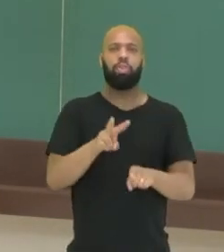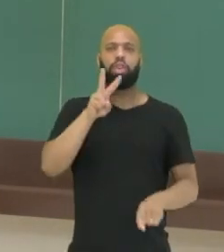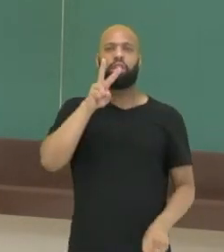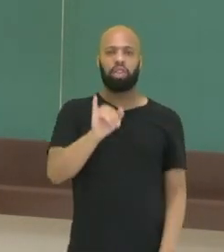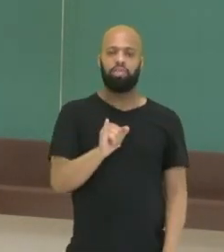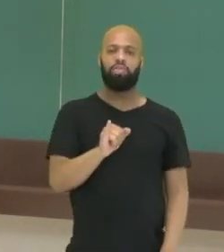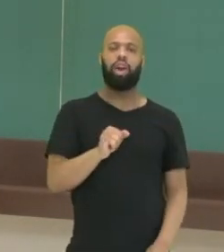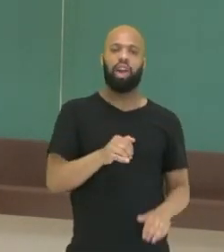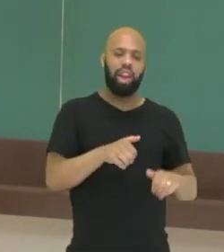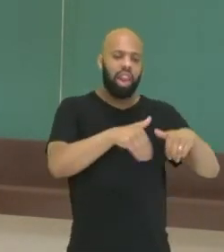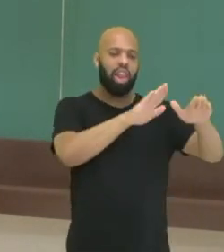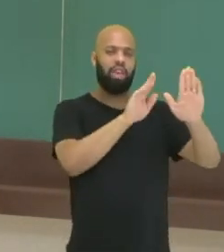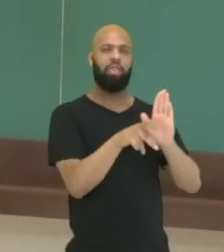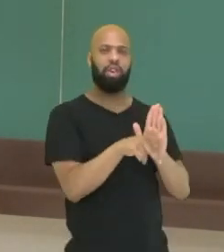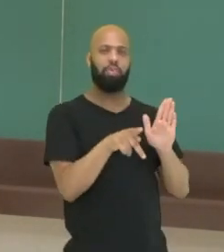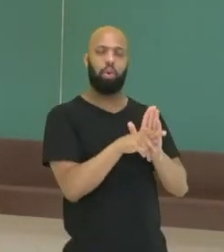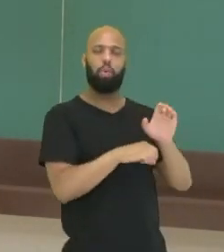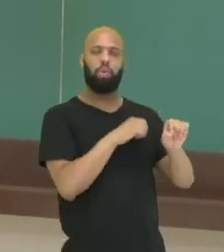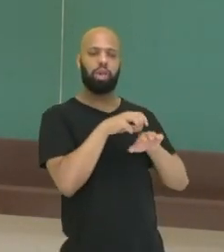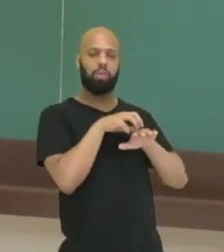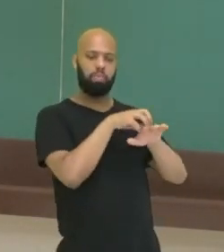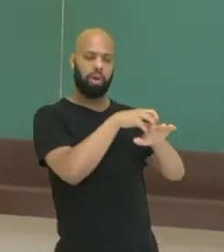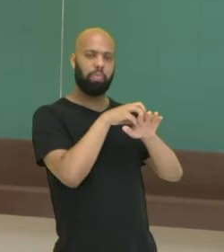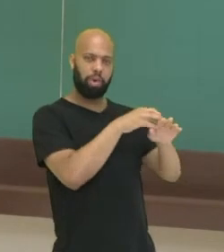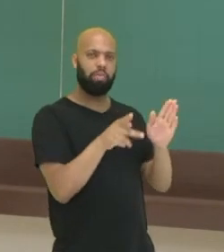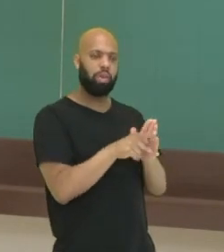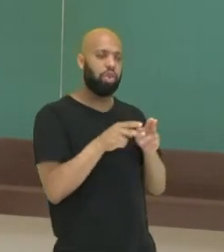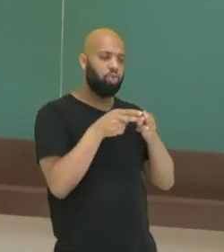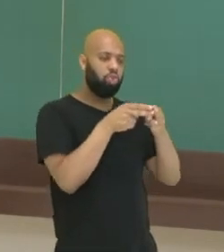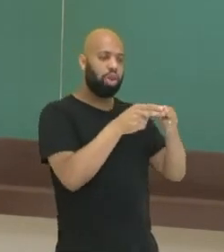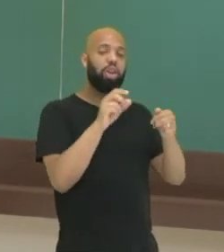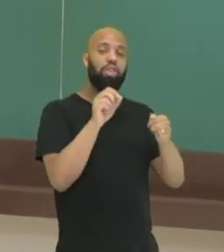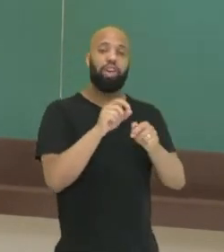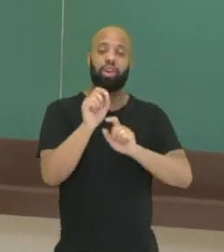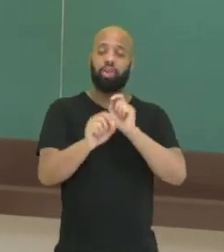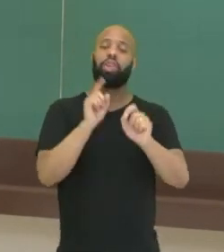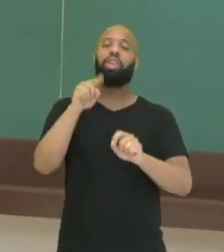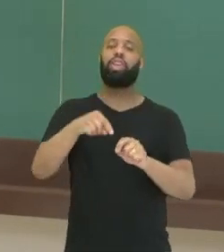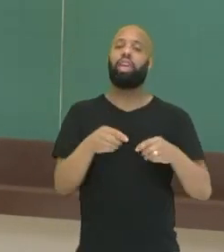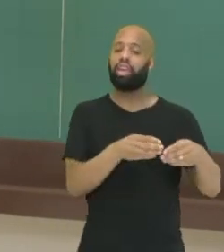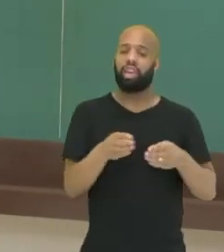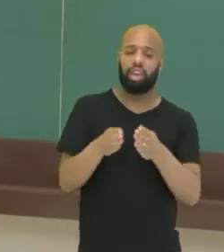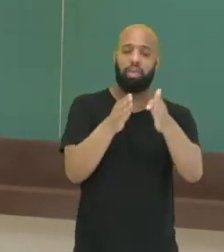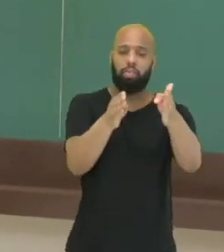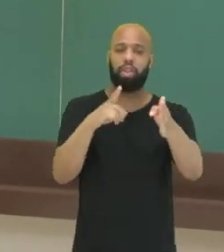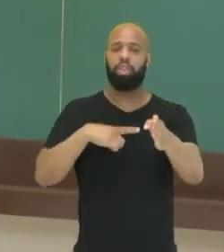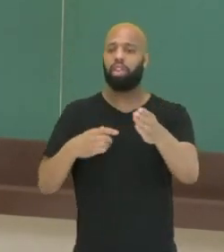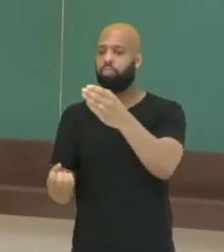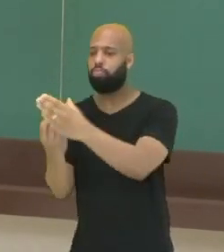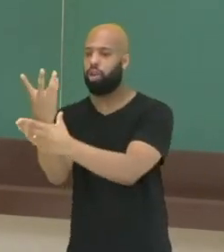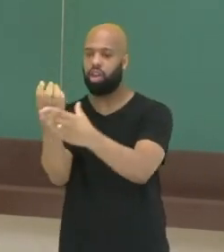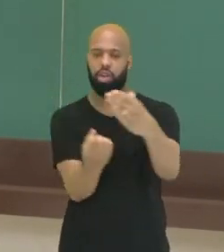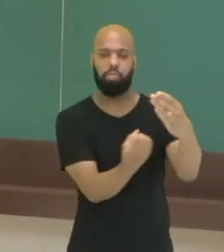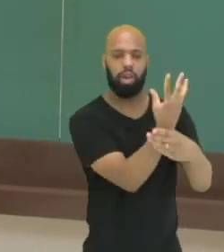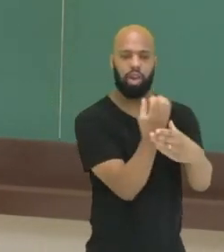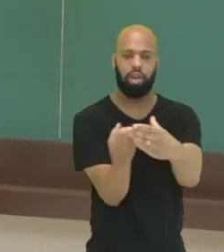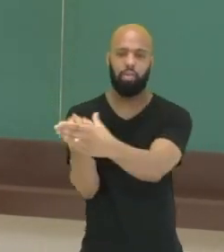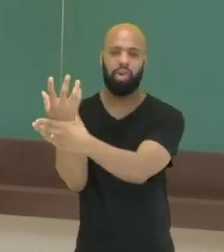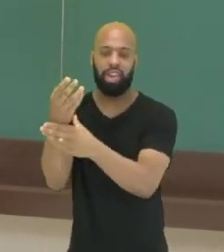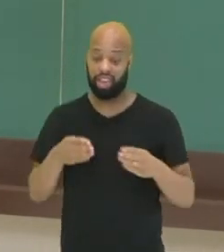os portos ali para a exportação. Então, faz-se um caminho e nesse caminho vão surgindo cidades,